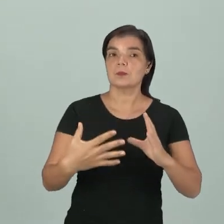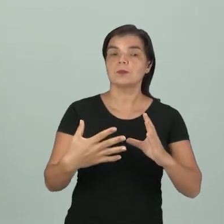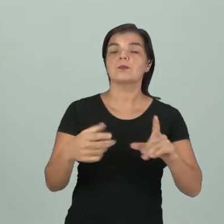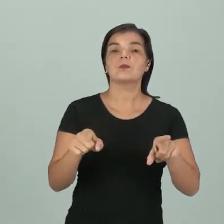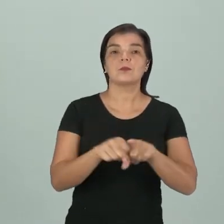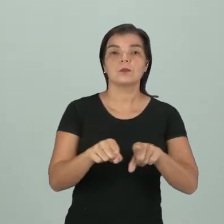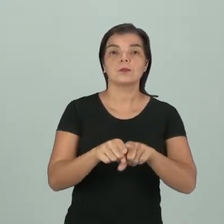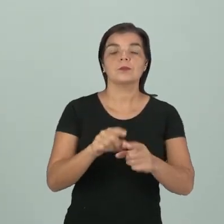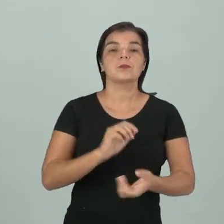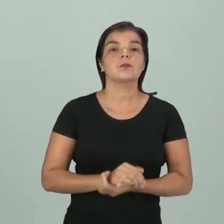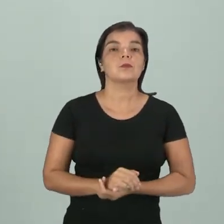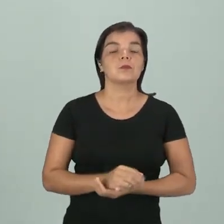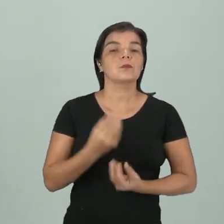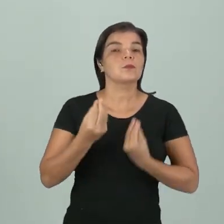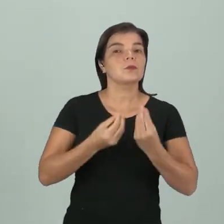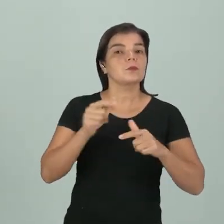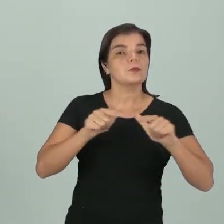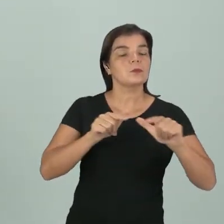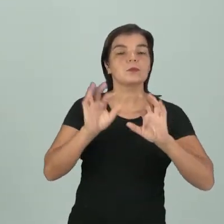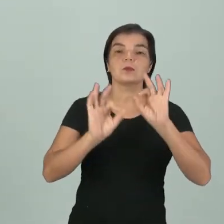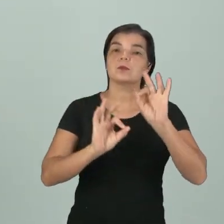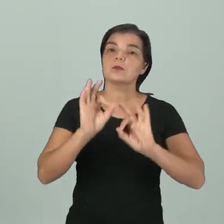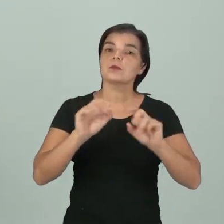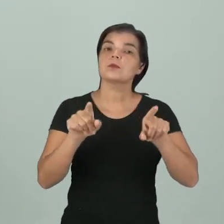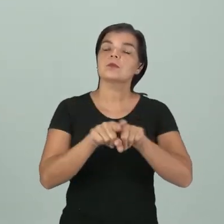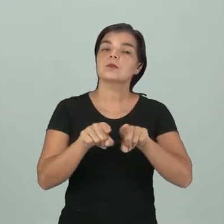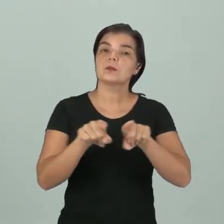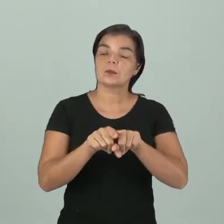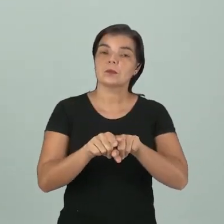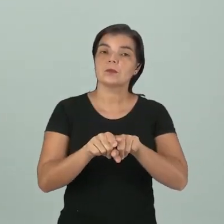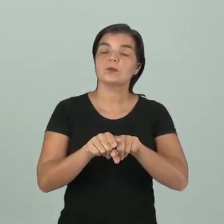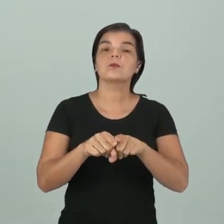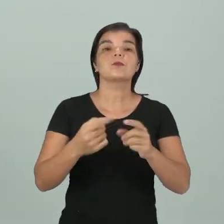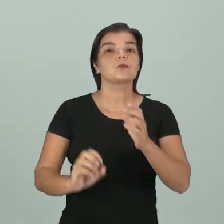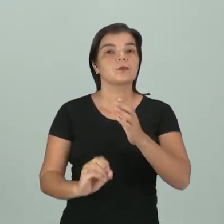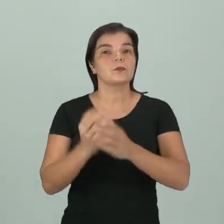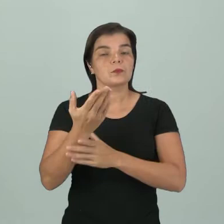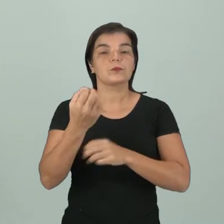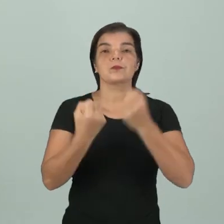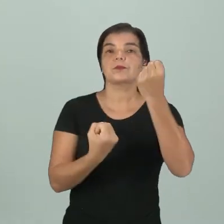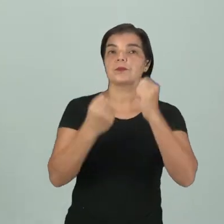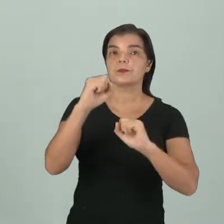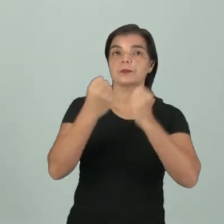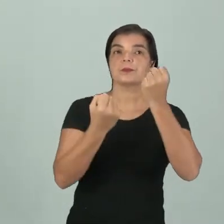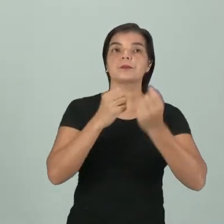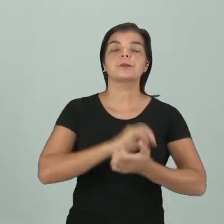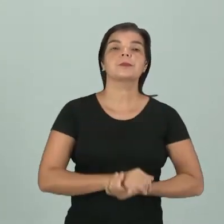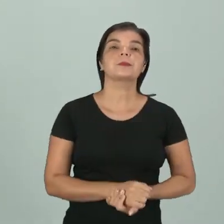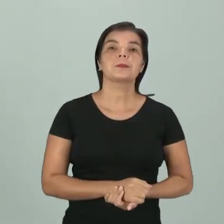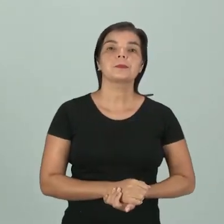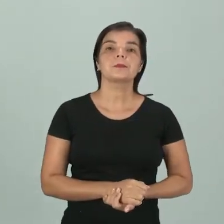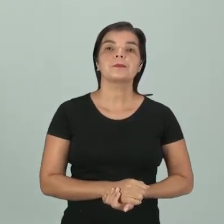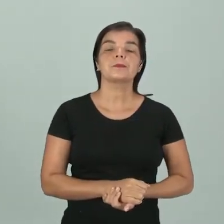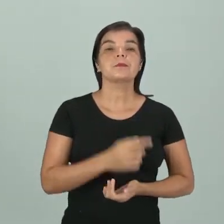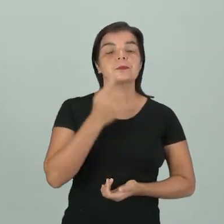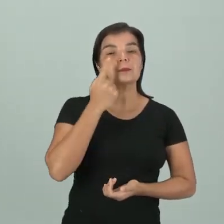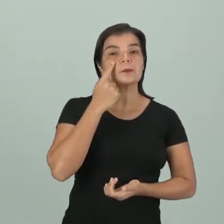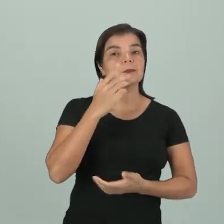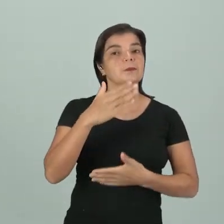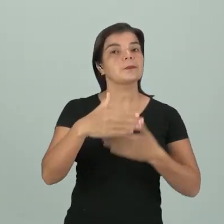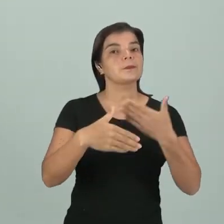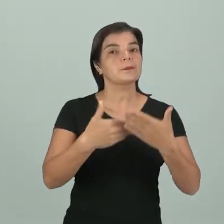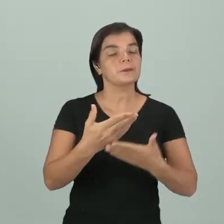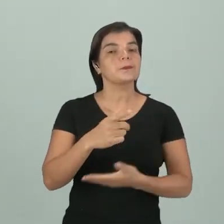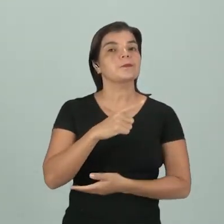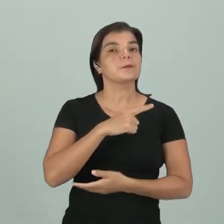característica da forma de trabalho, da organização do trabalho com o surgimento das indústrias. E aí a partir